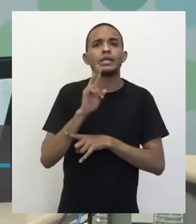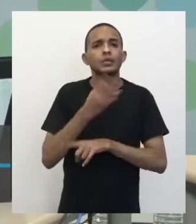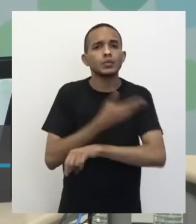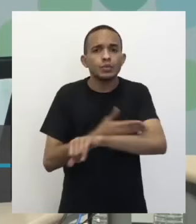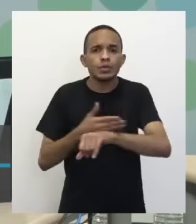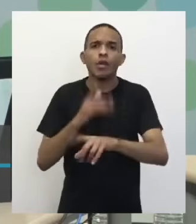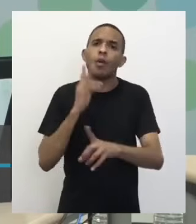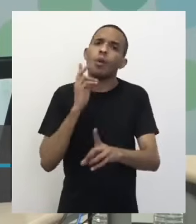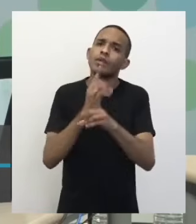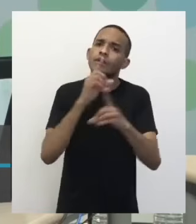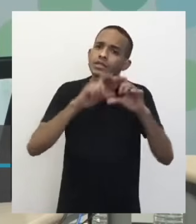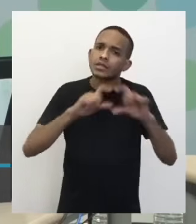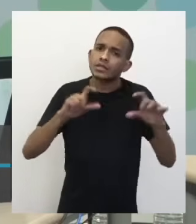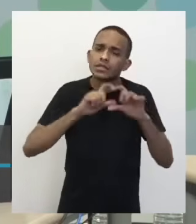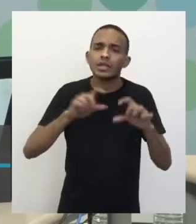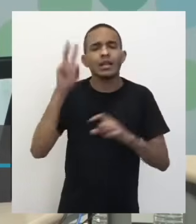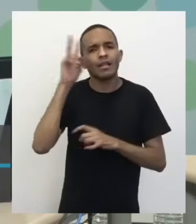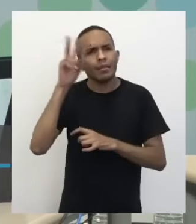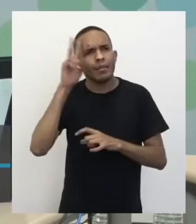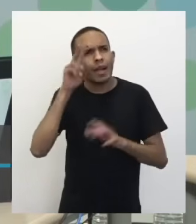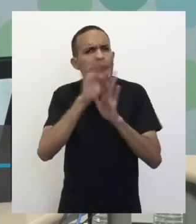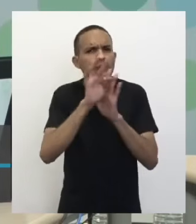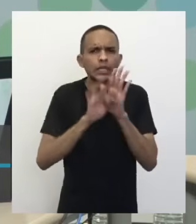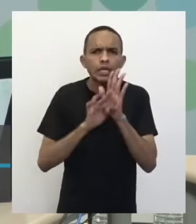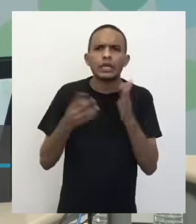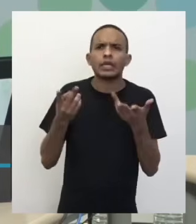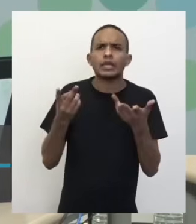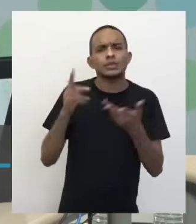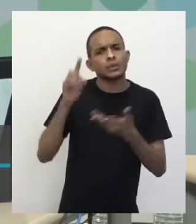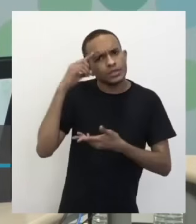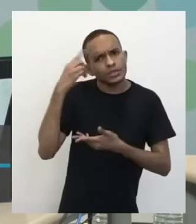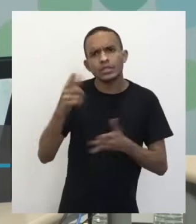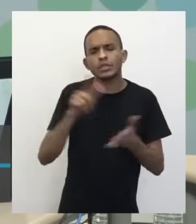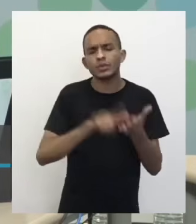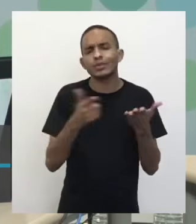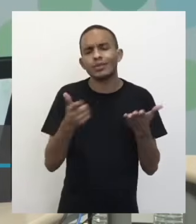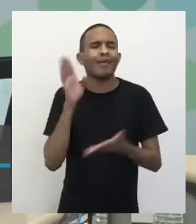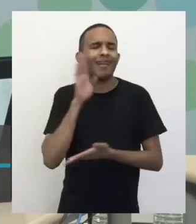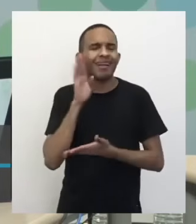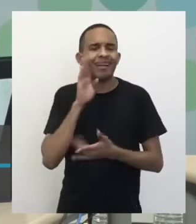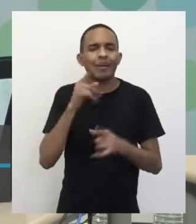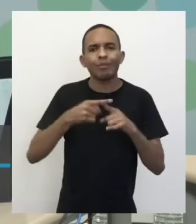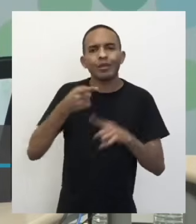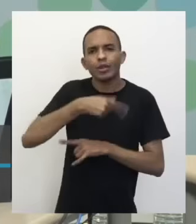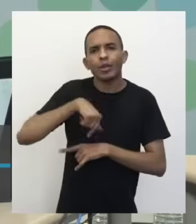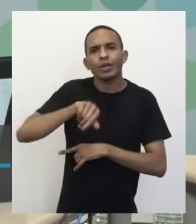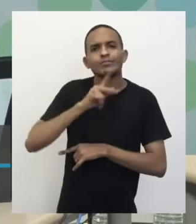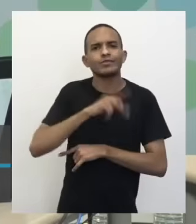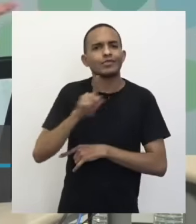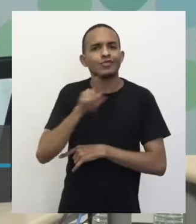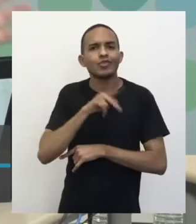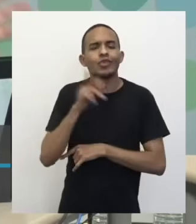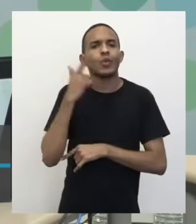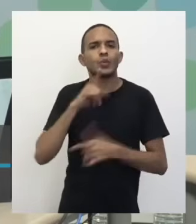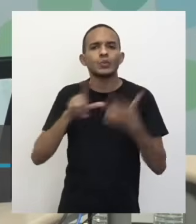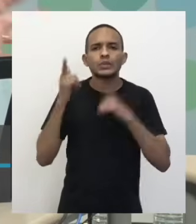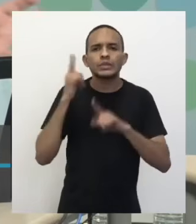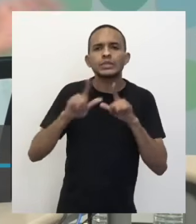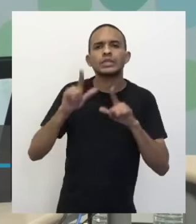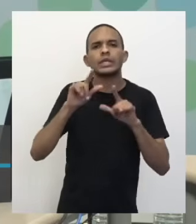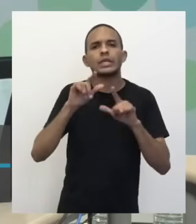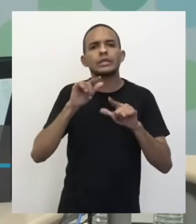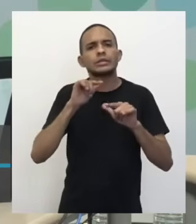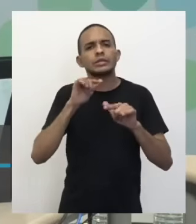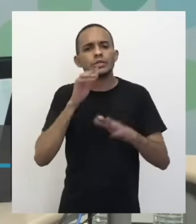tirinha que tivesse referência a algum texto, alguma coisa que tinha no jornal, então era bem legal, porque nós, professores, conseguíamos trabalhar esses gêneros